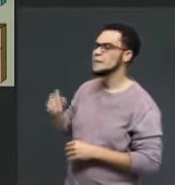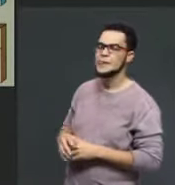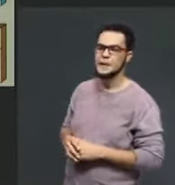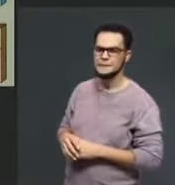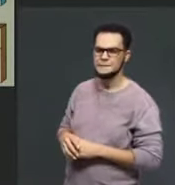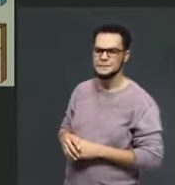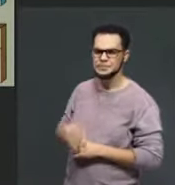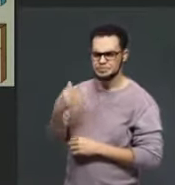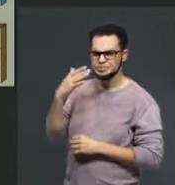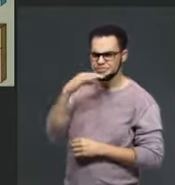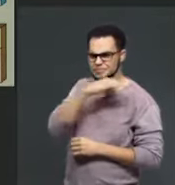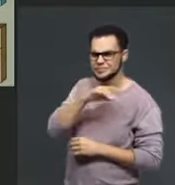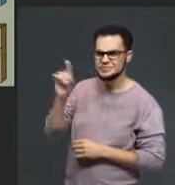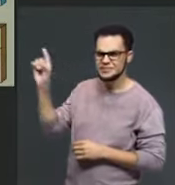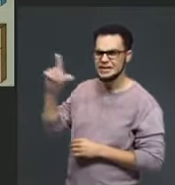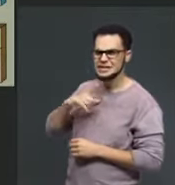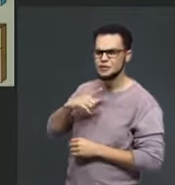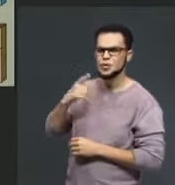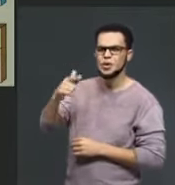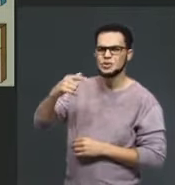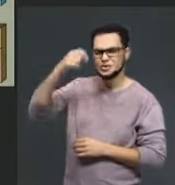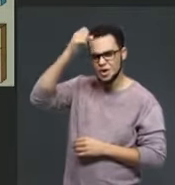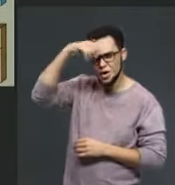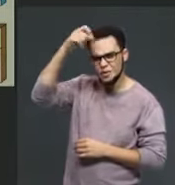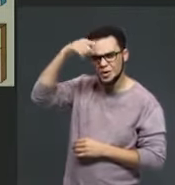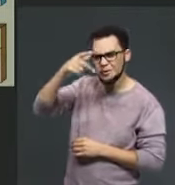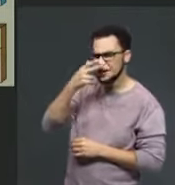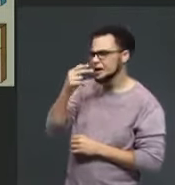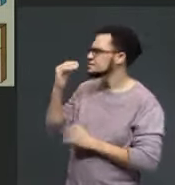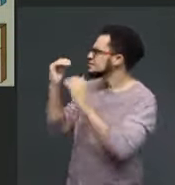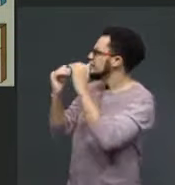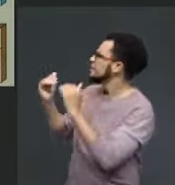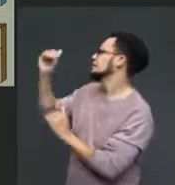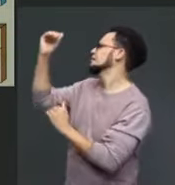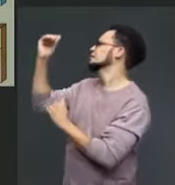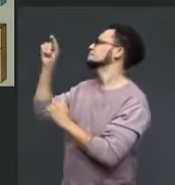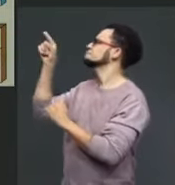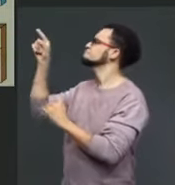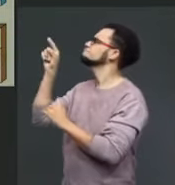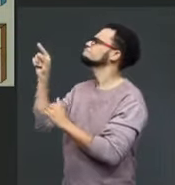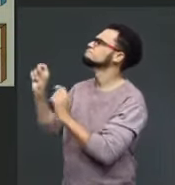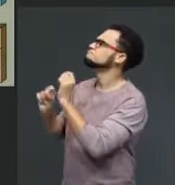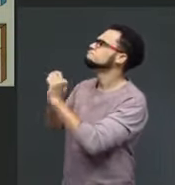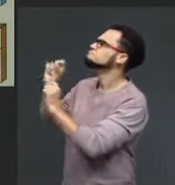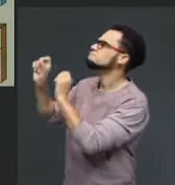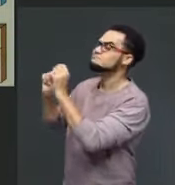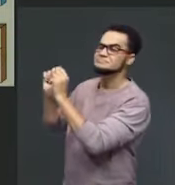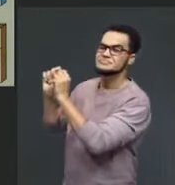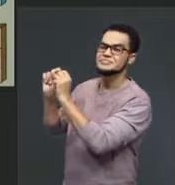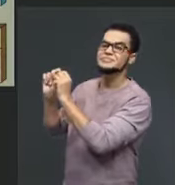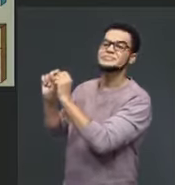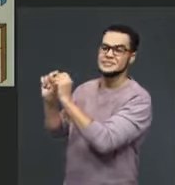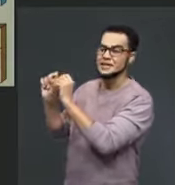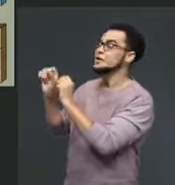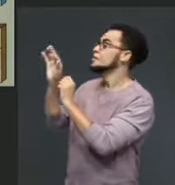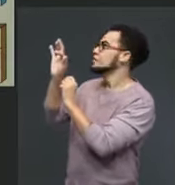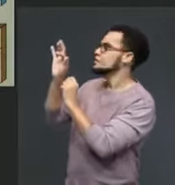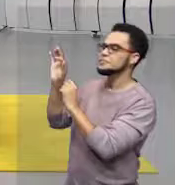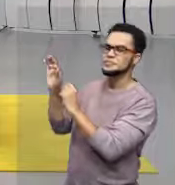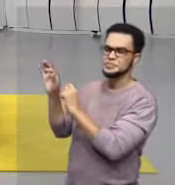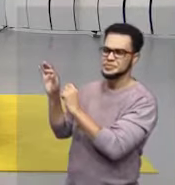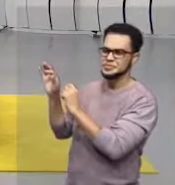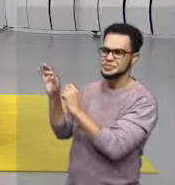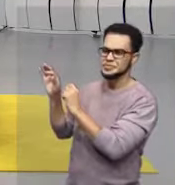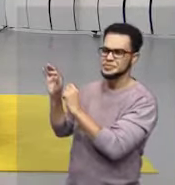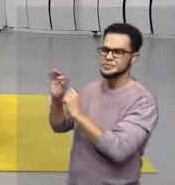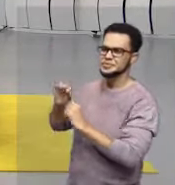outro hormônio teve um pico aqui, olha só. Tanto o hormônio F... Nossa, tá ruim